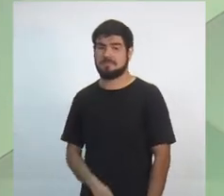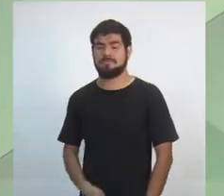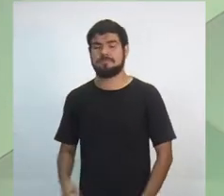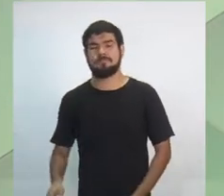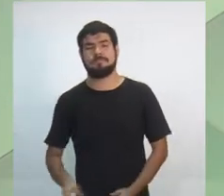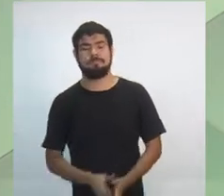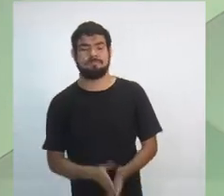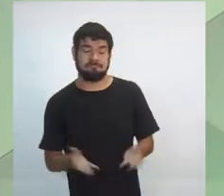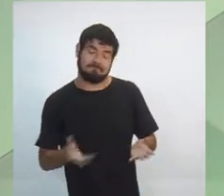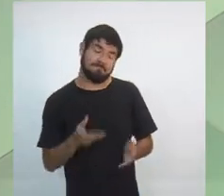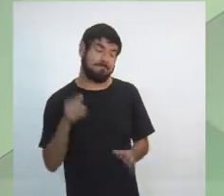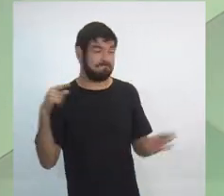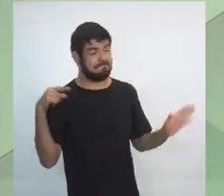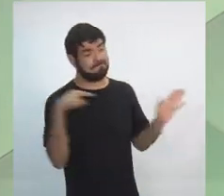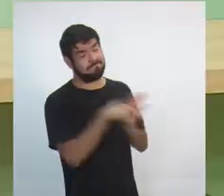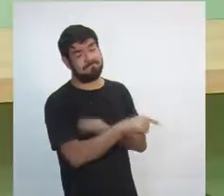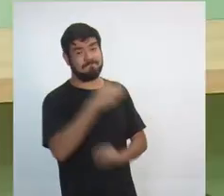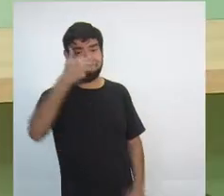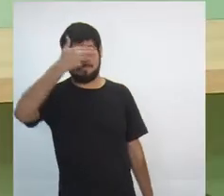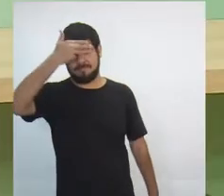tela, candidato Davi Almeida.